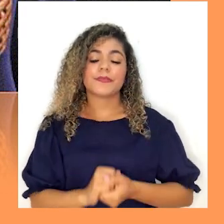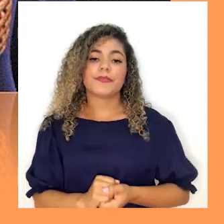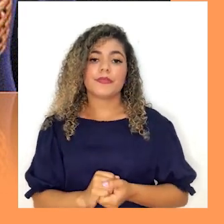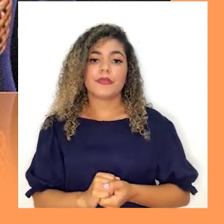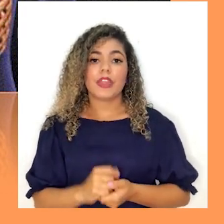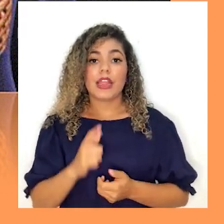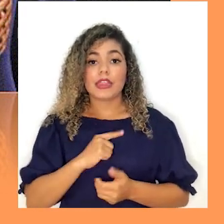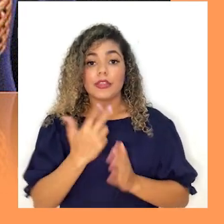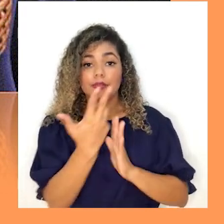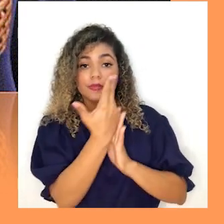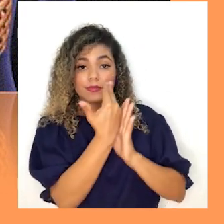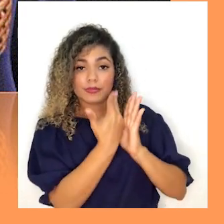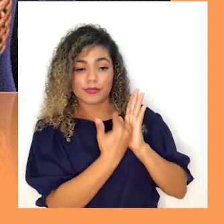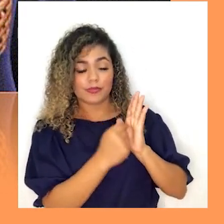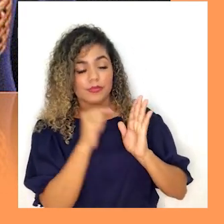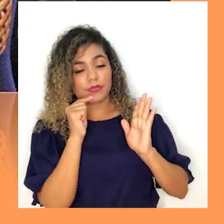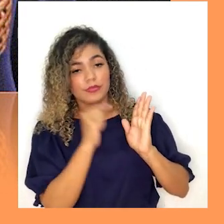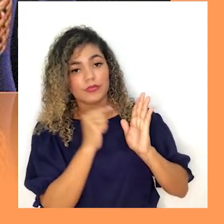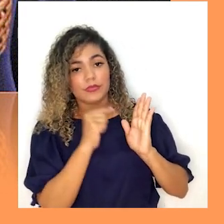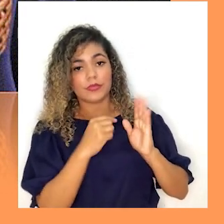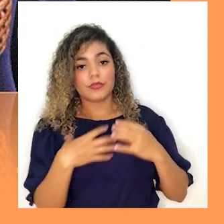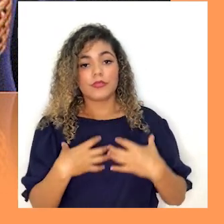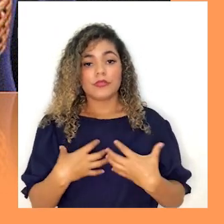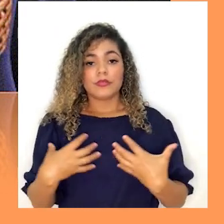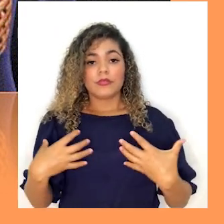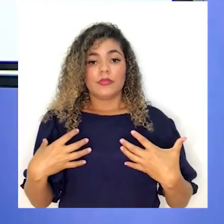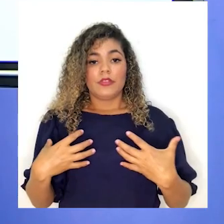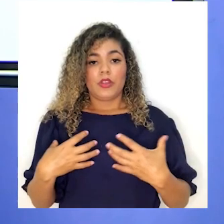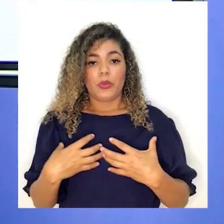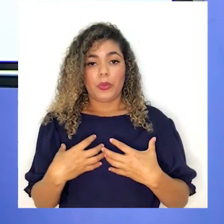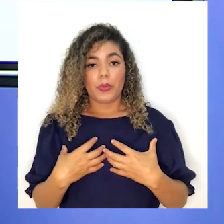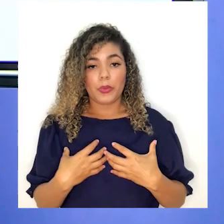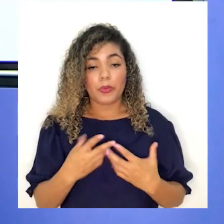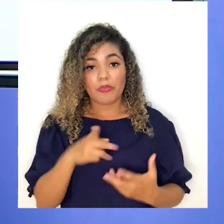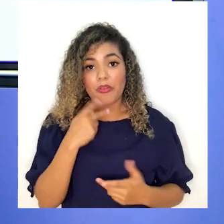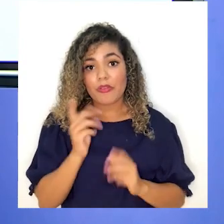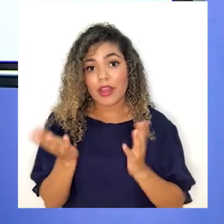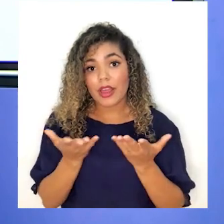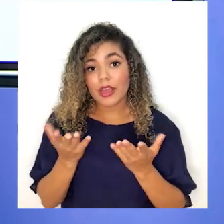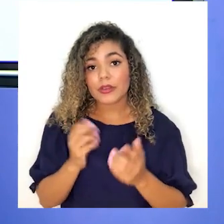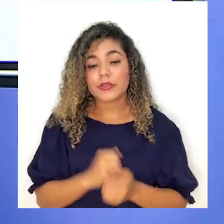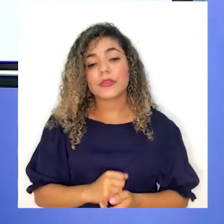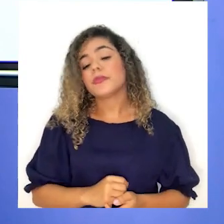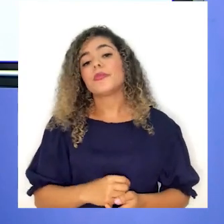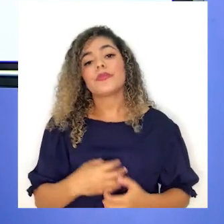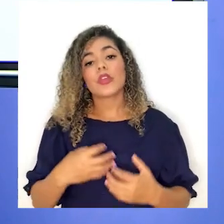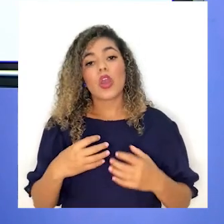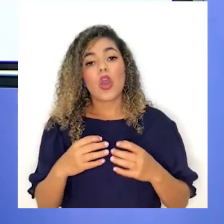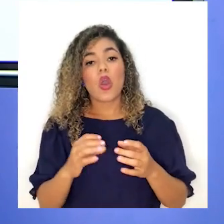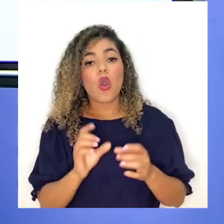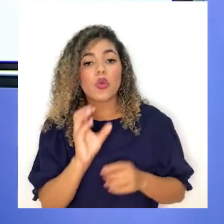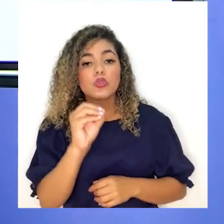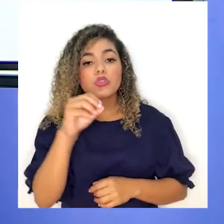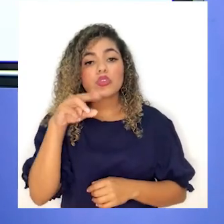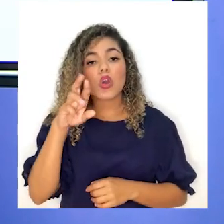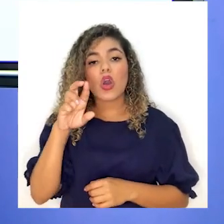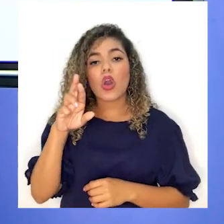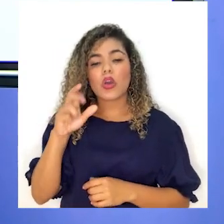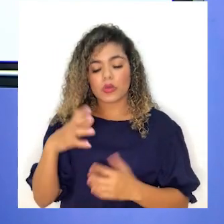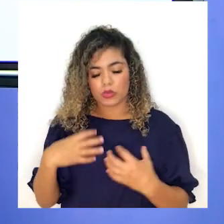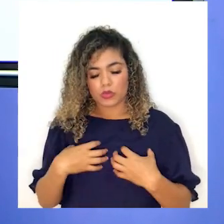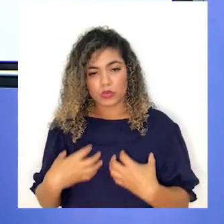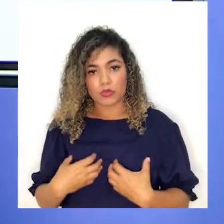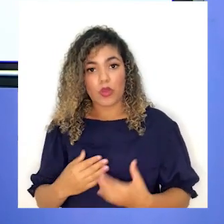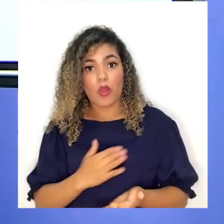Aqui um esqueminha sobre a respiração. Vamos falar agora sobre os órgãos que compõem esse sistema.